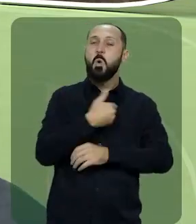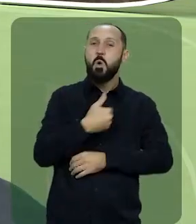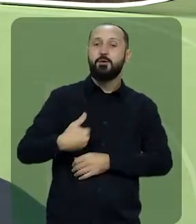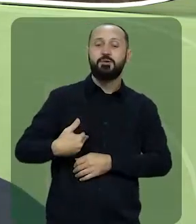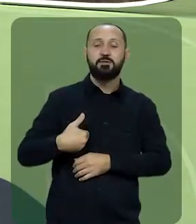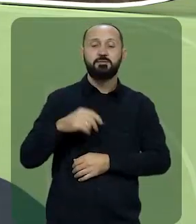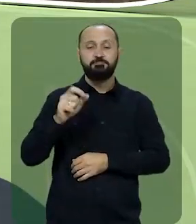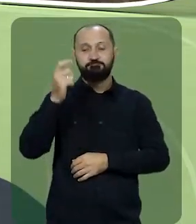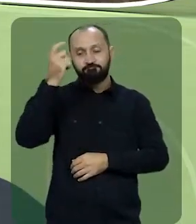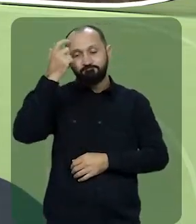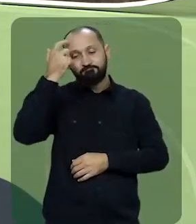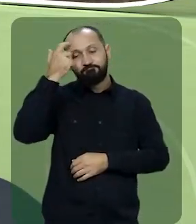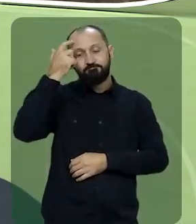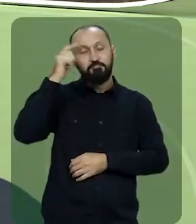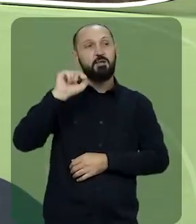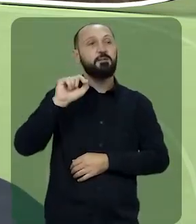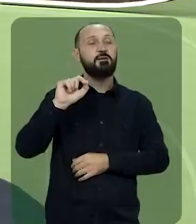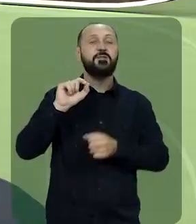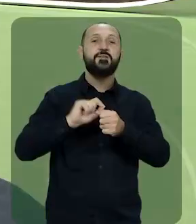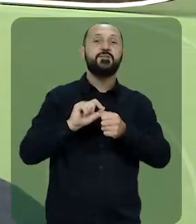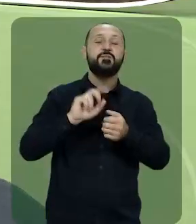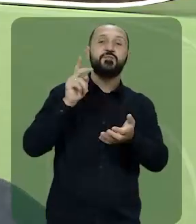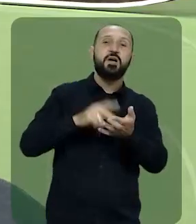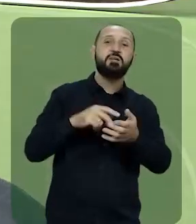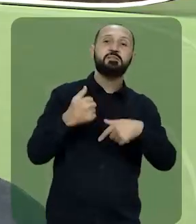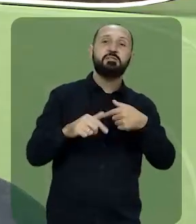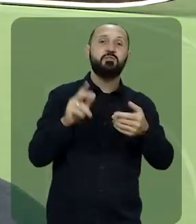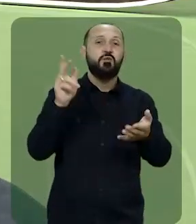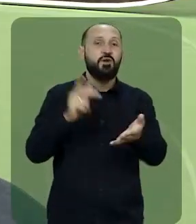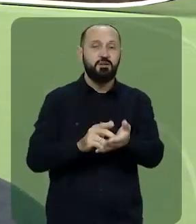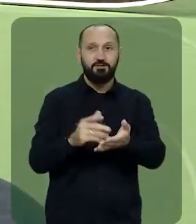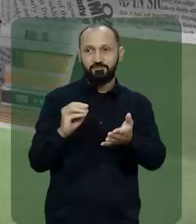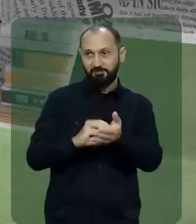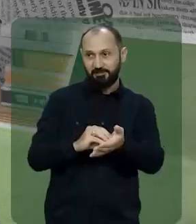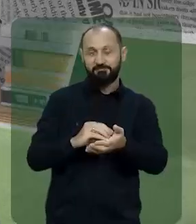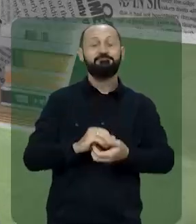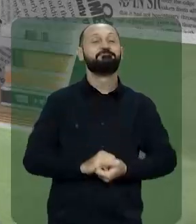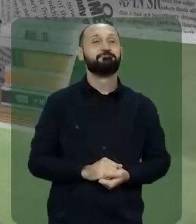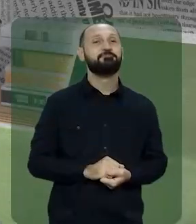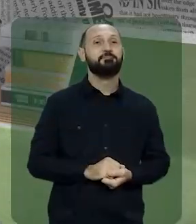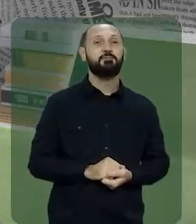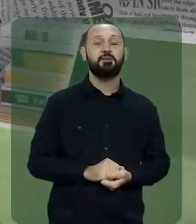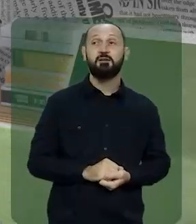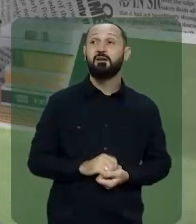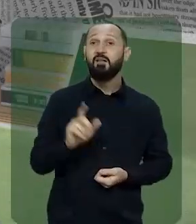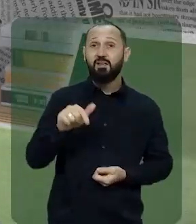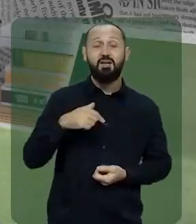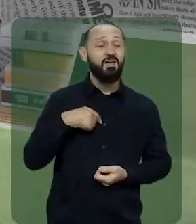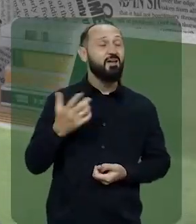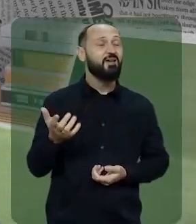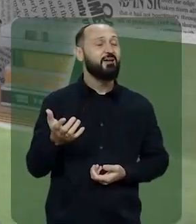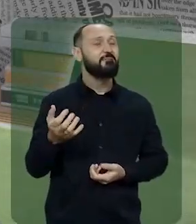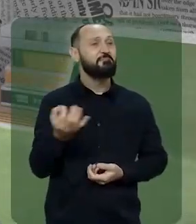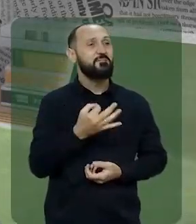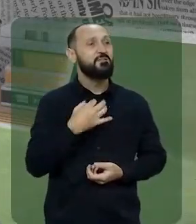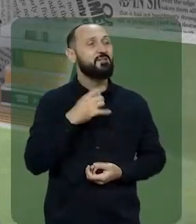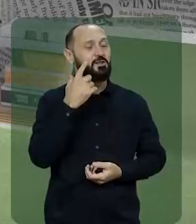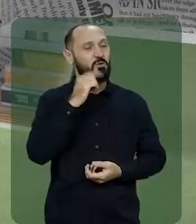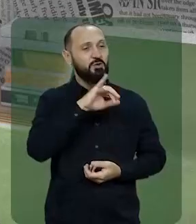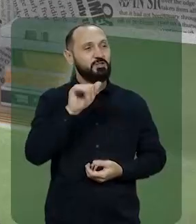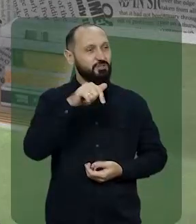governo, pensar só e não, de fato, executar, né, dona Zirleide? Então, é muito rica, Jaqueline, essa